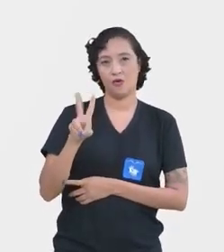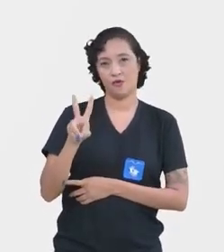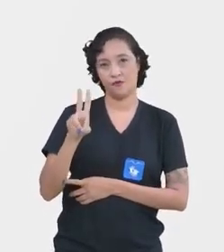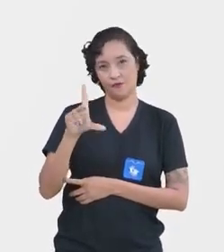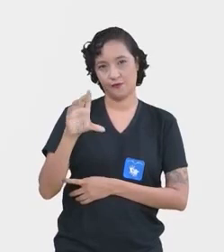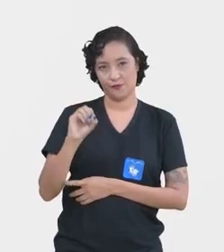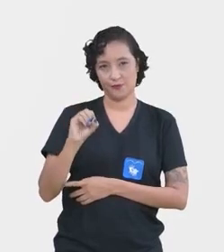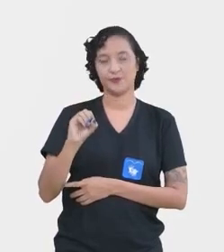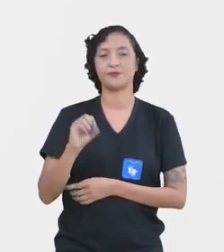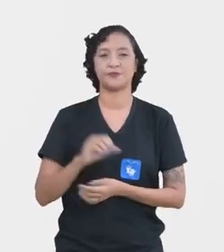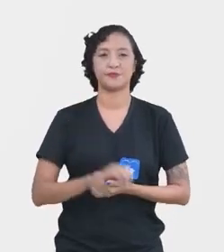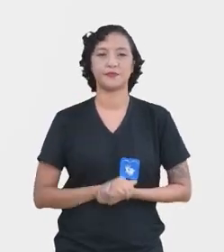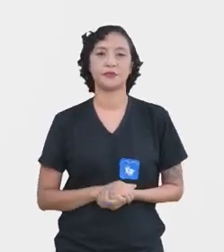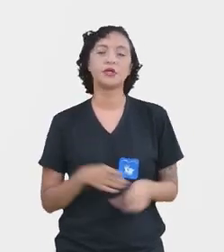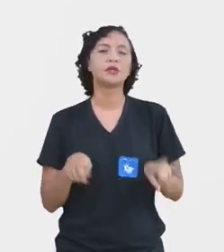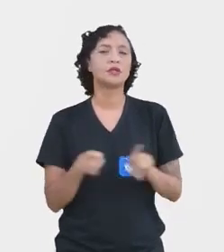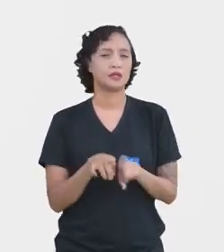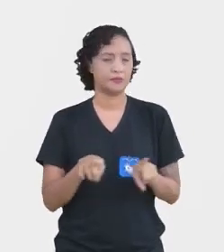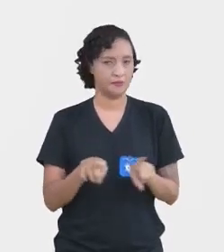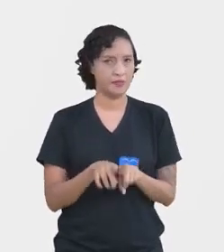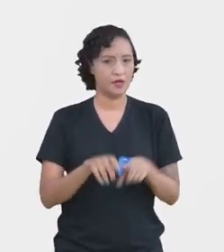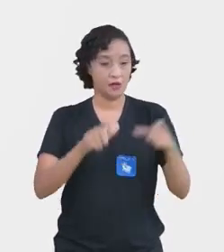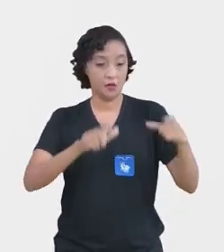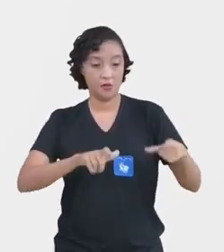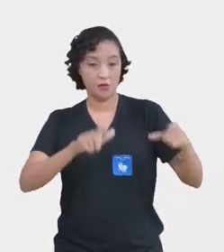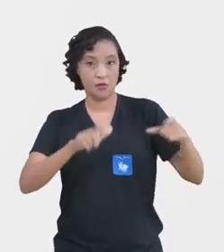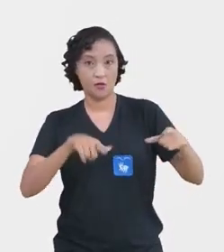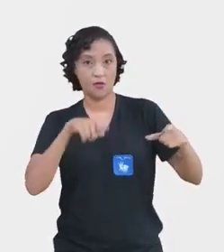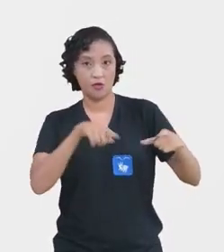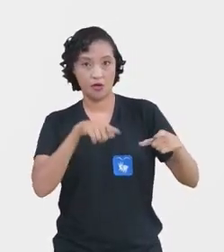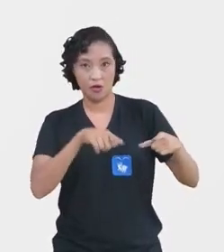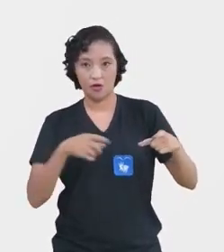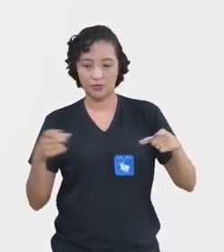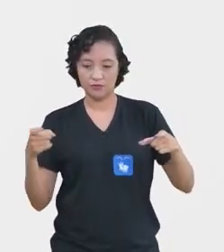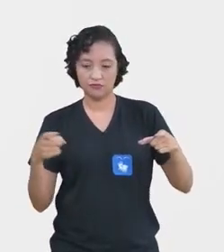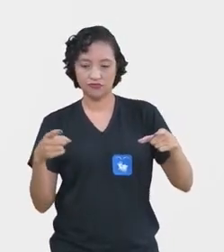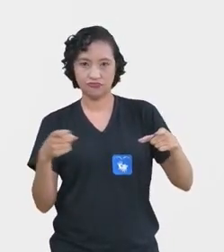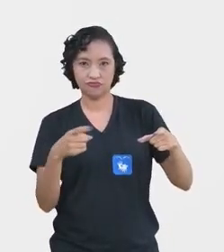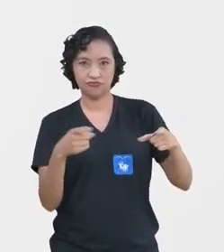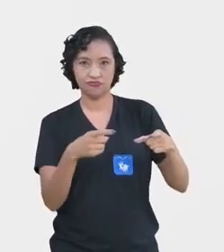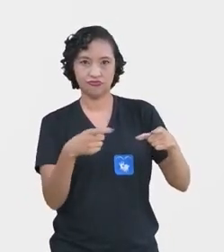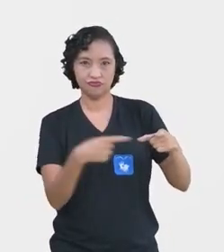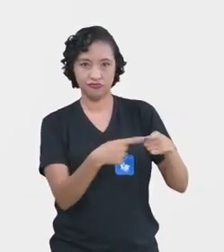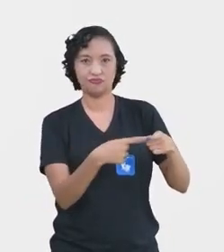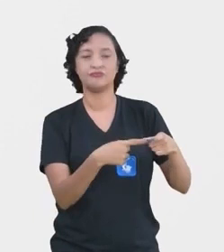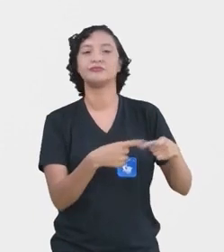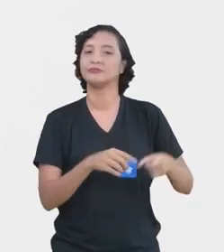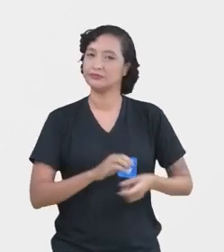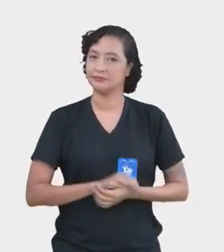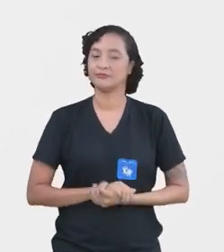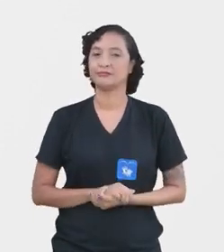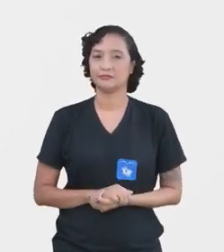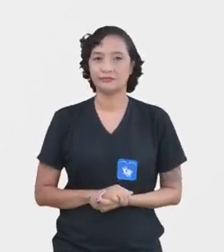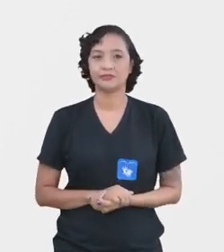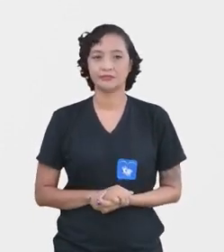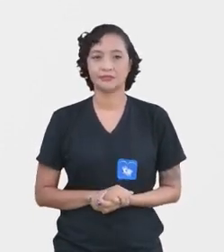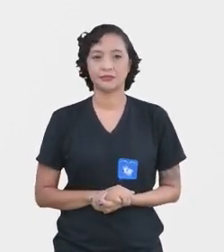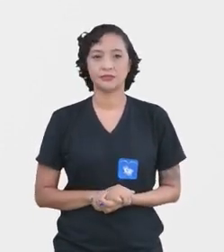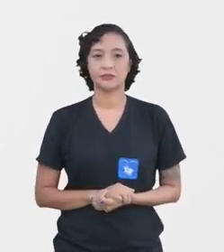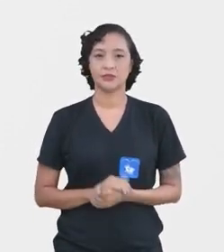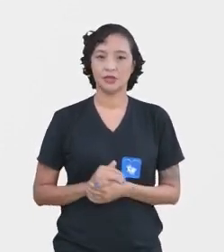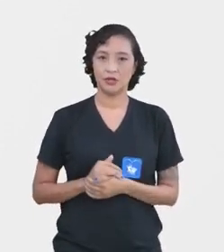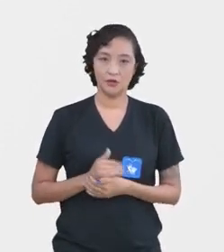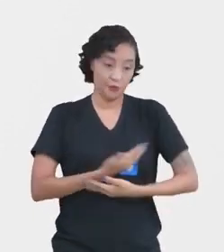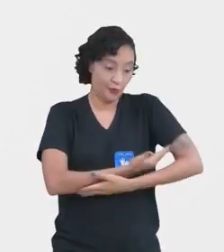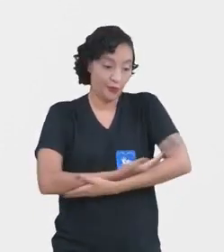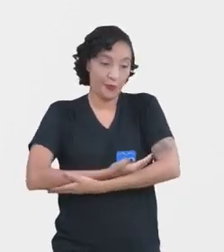ele serve de local para a fecundação, tudo bem? E o desenvolvimento do